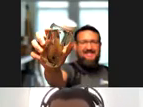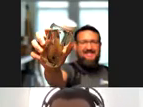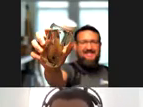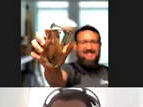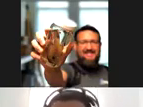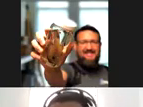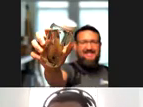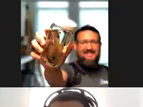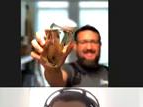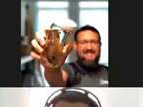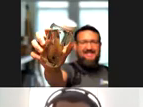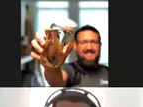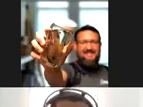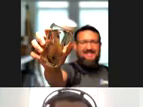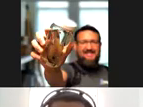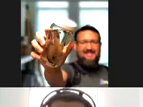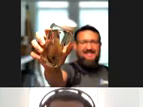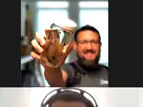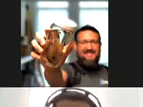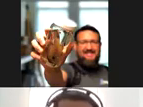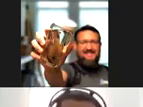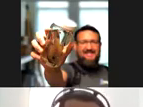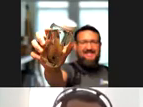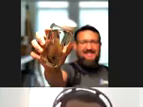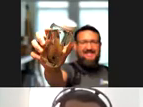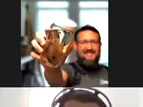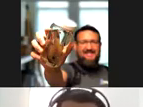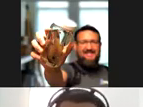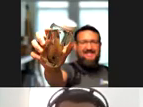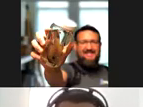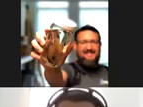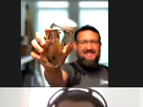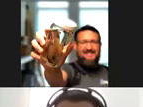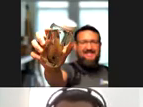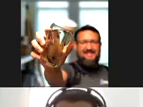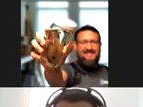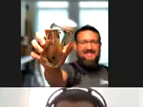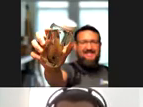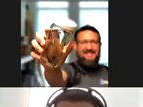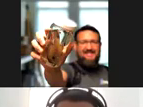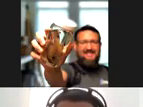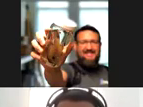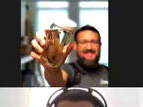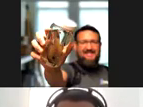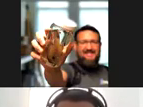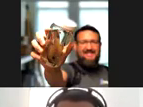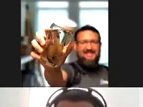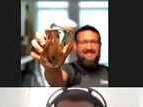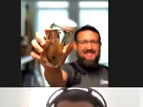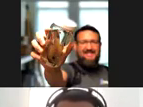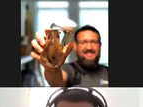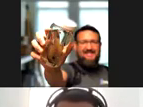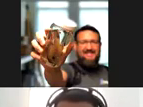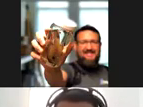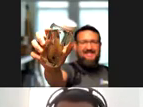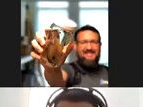esférica, ele não vai ser muito útil, ele vai desviar muito da realidade, porque ele vai ter um ajuste muito baixo, né? Uma linha aqui não vai conseguir explicar